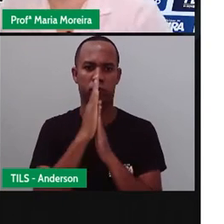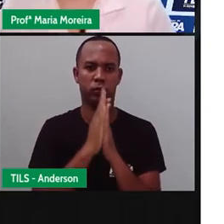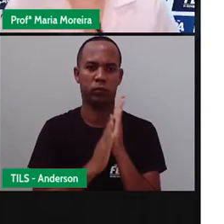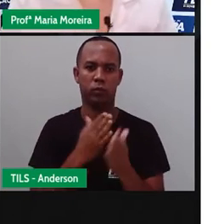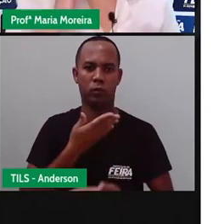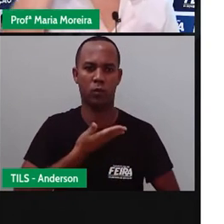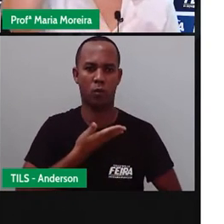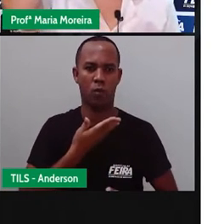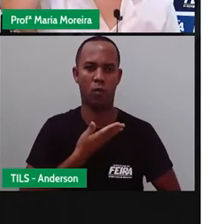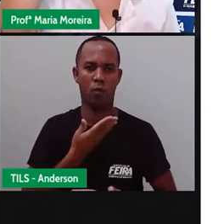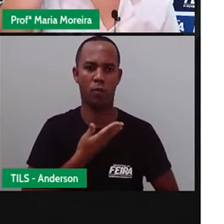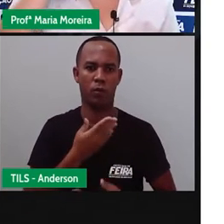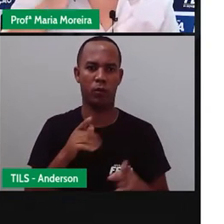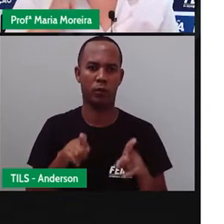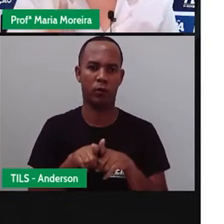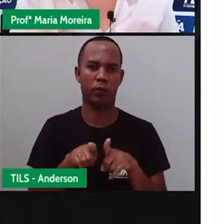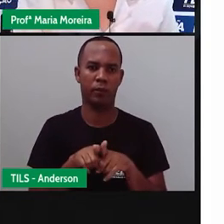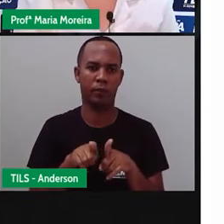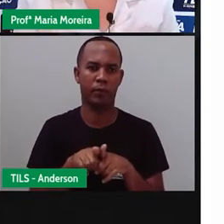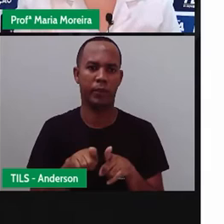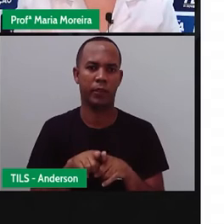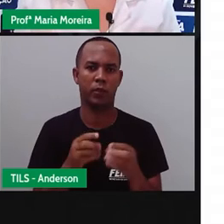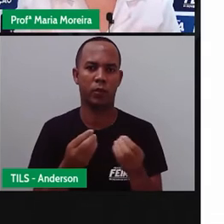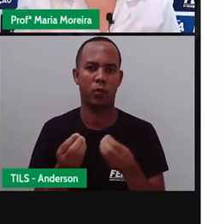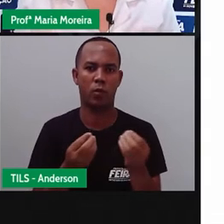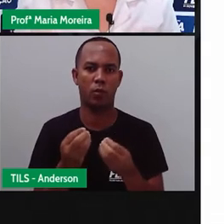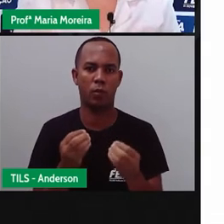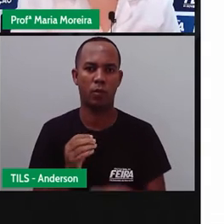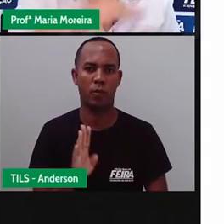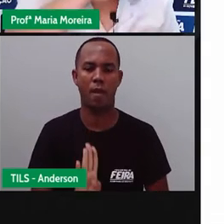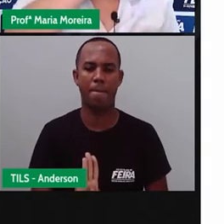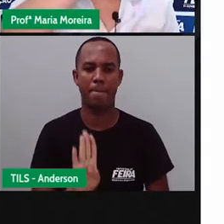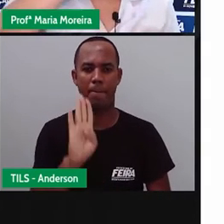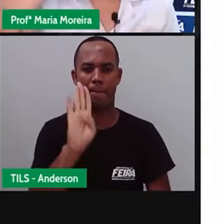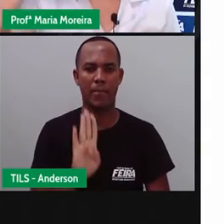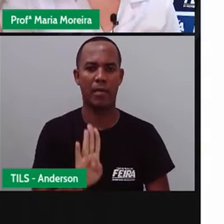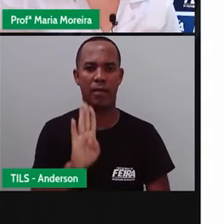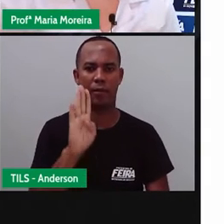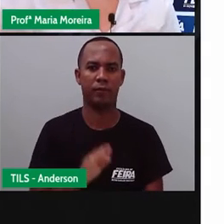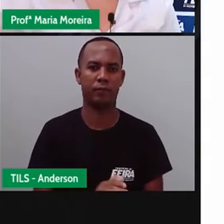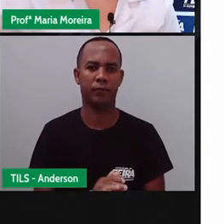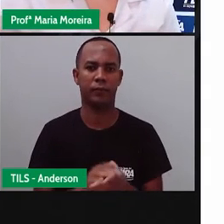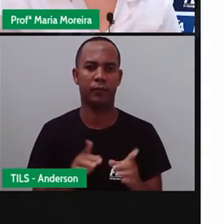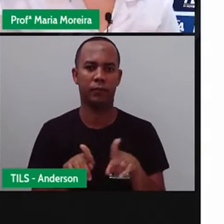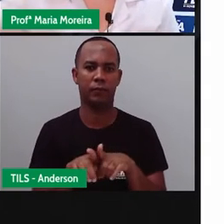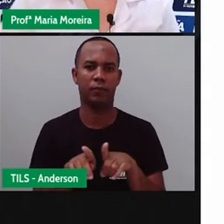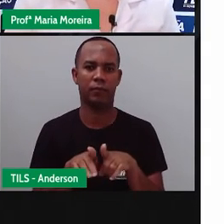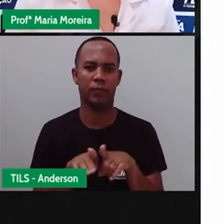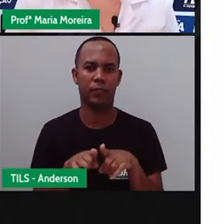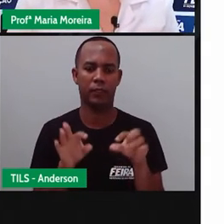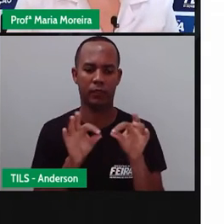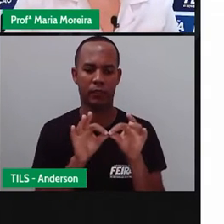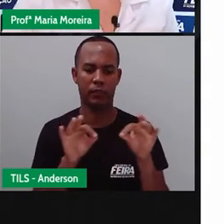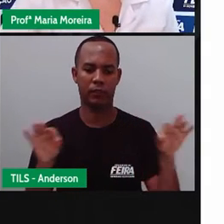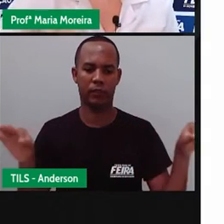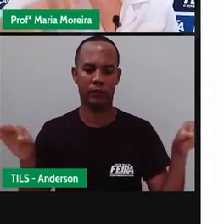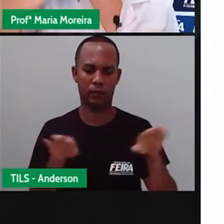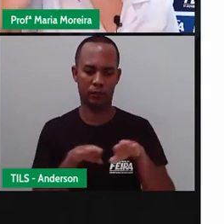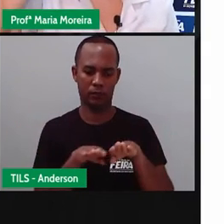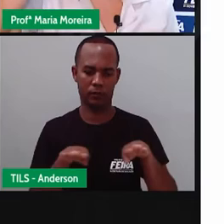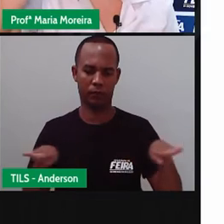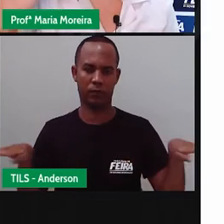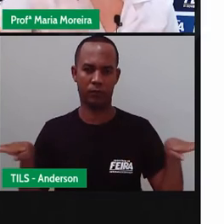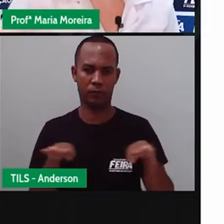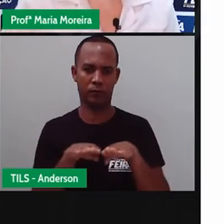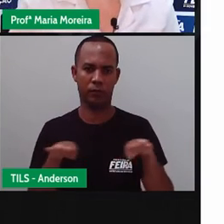do nosso corpo então a coluna vertebral ela fica o que em pé Linha do Horizonte deitada coluna